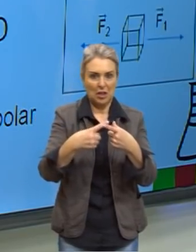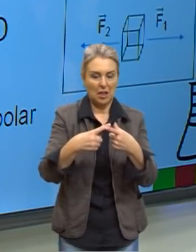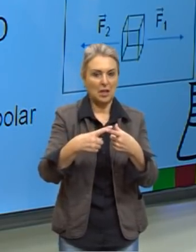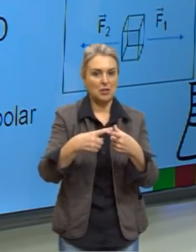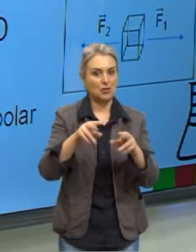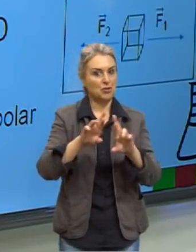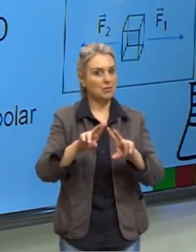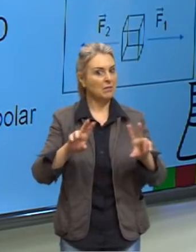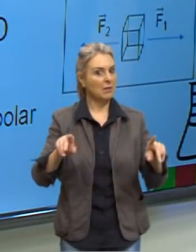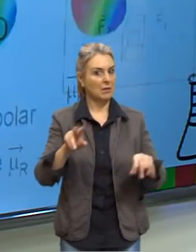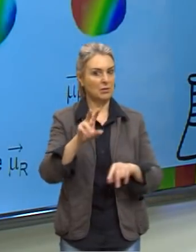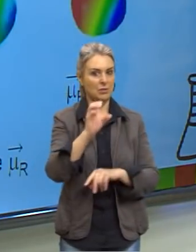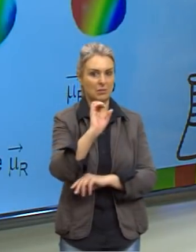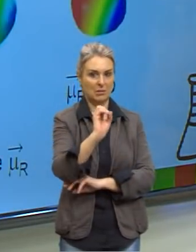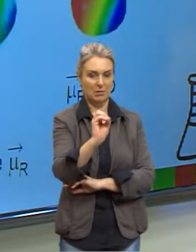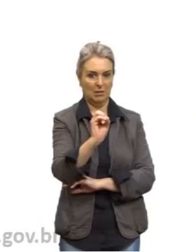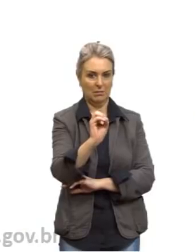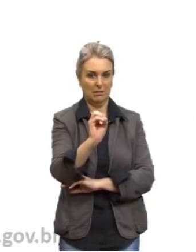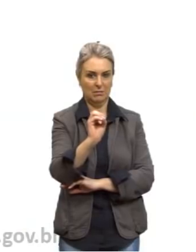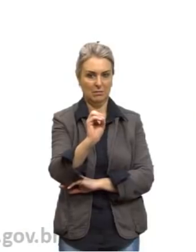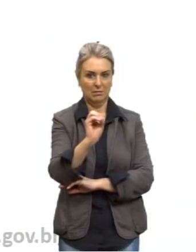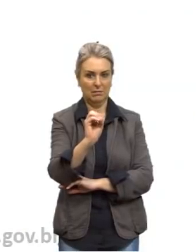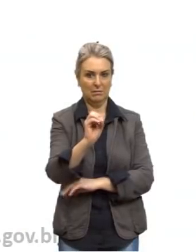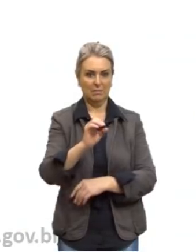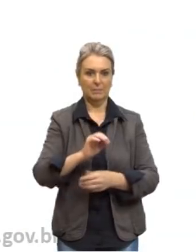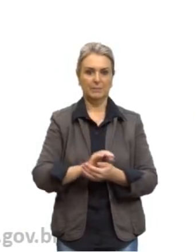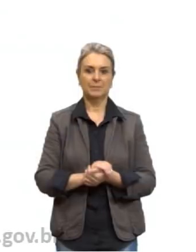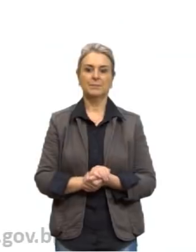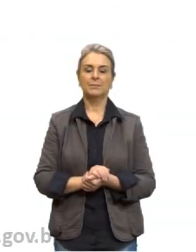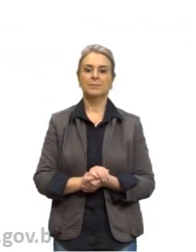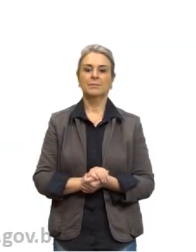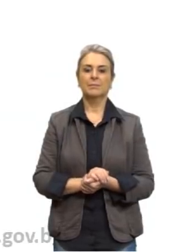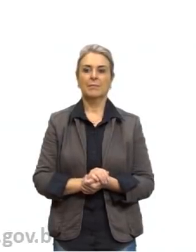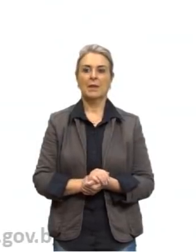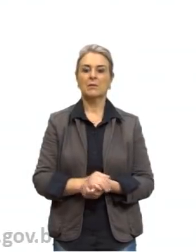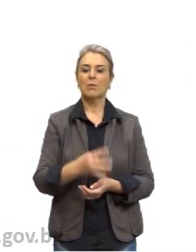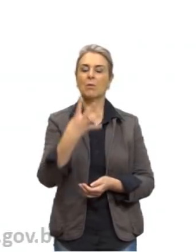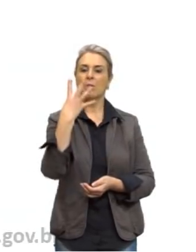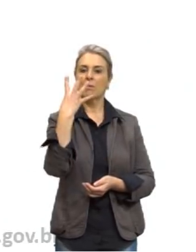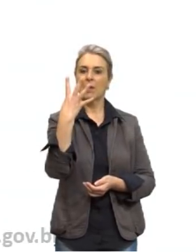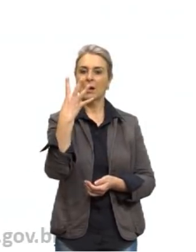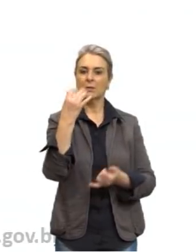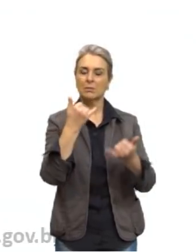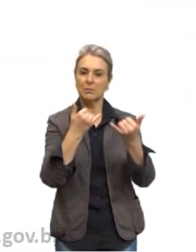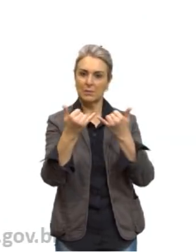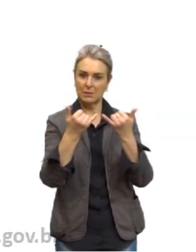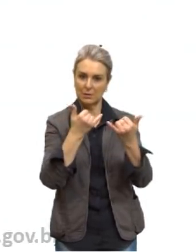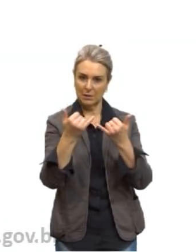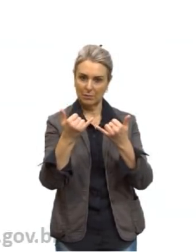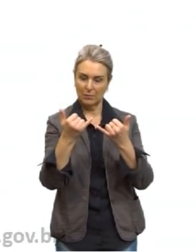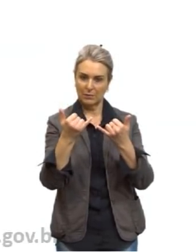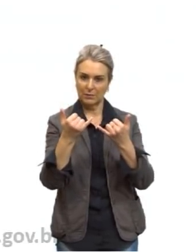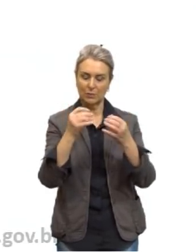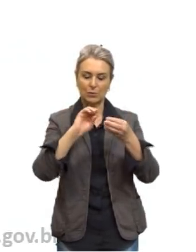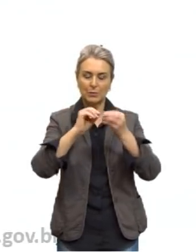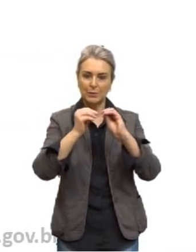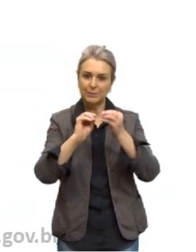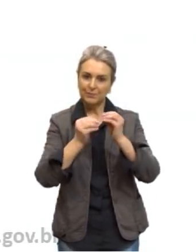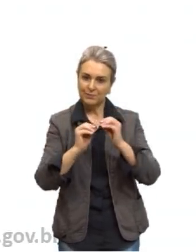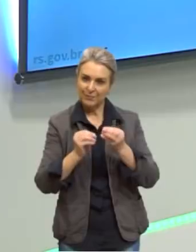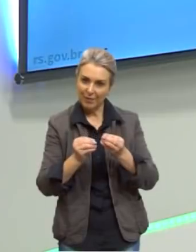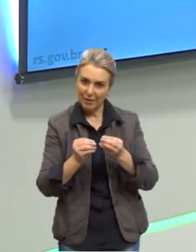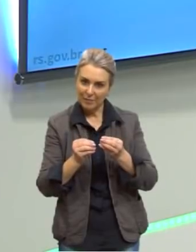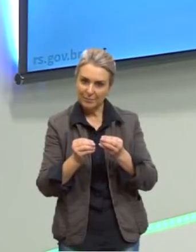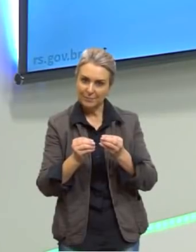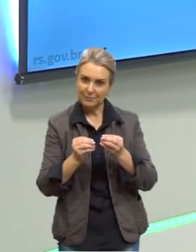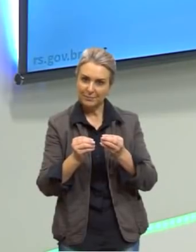molécula é polar próximo aqui eu trago quatro exemplos diferentes de molécula de